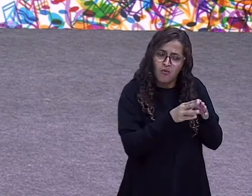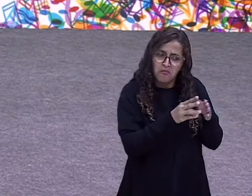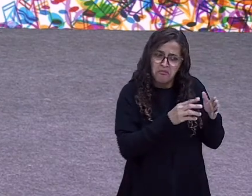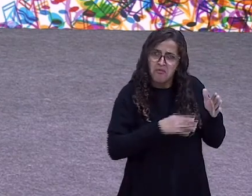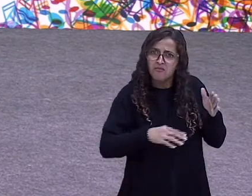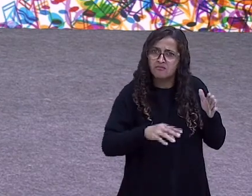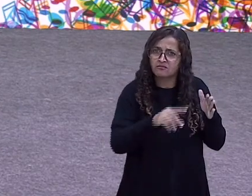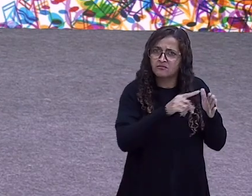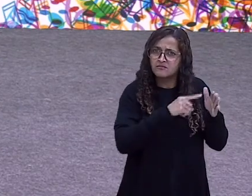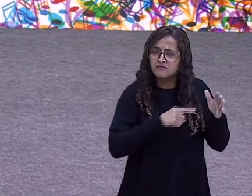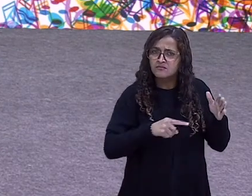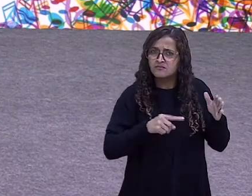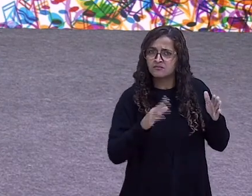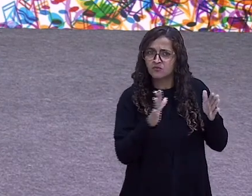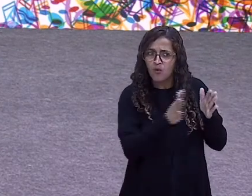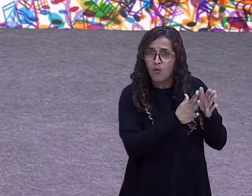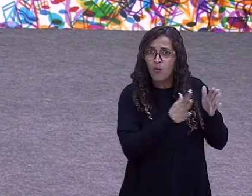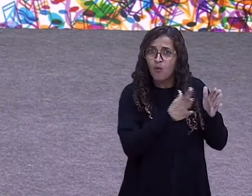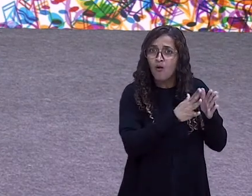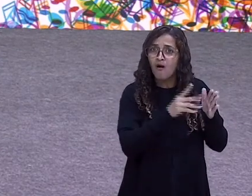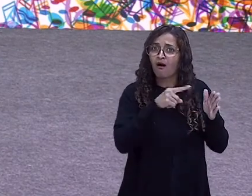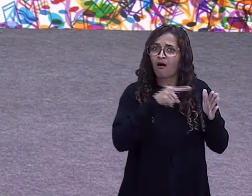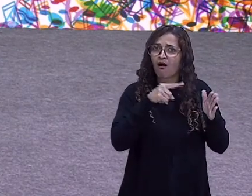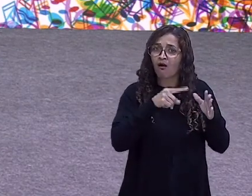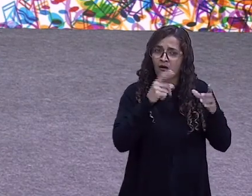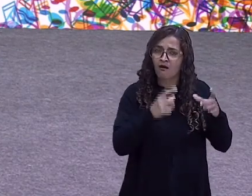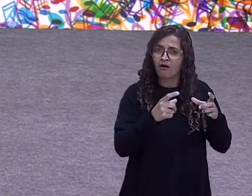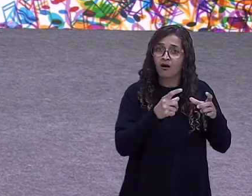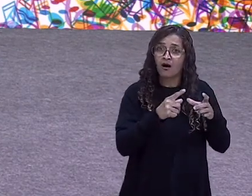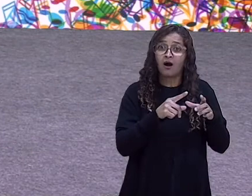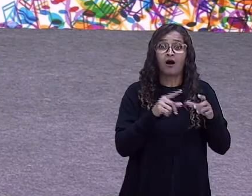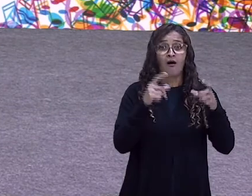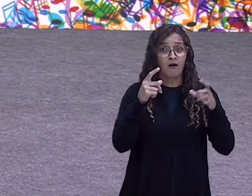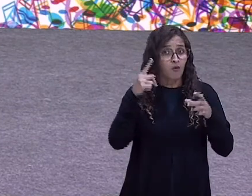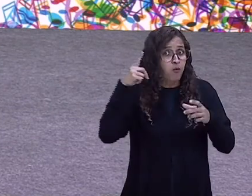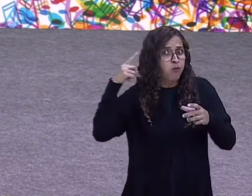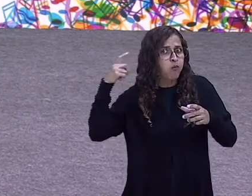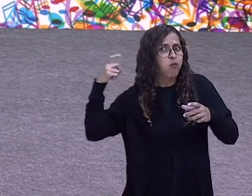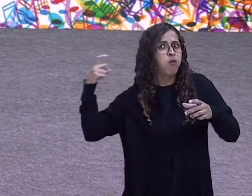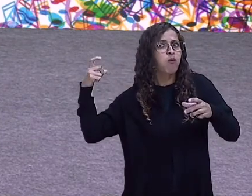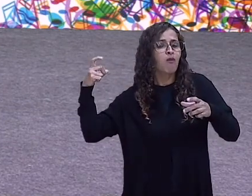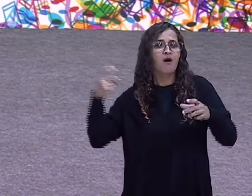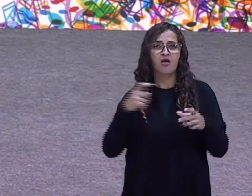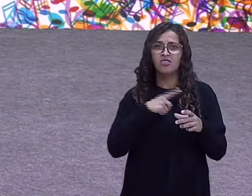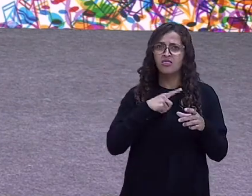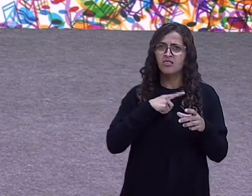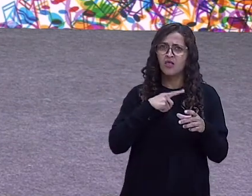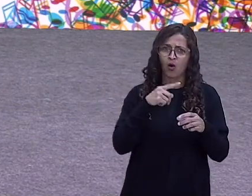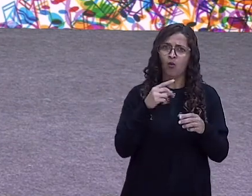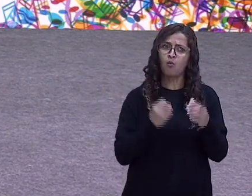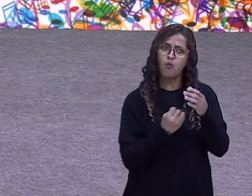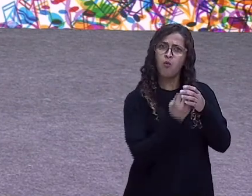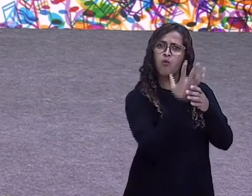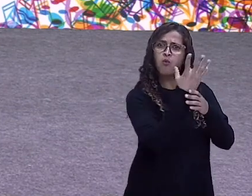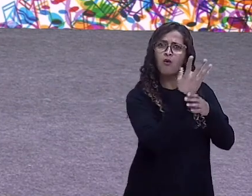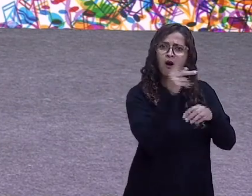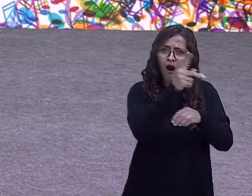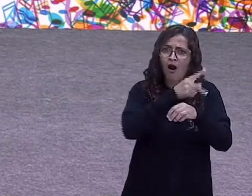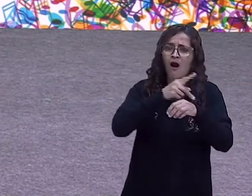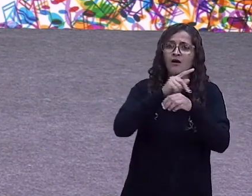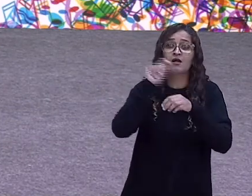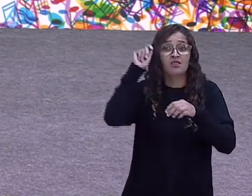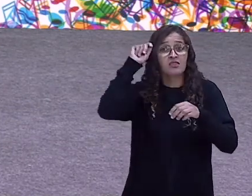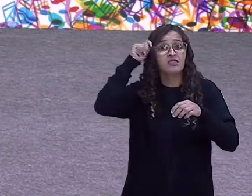aqui na frente, vai emitir o som. Ele é de origem africana, mas muito utilizado